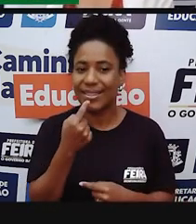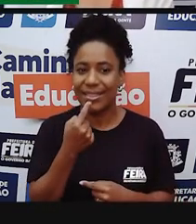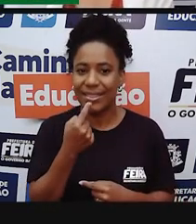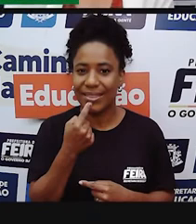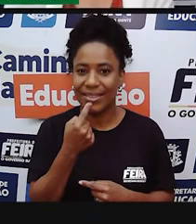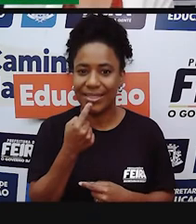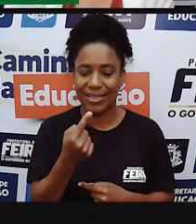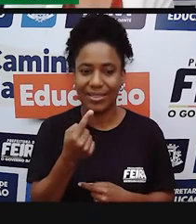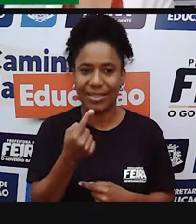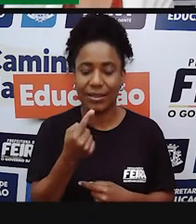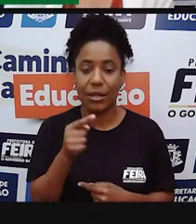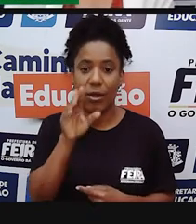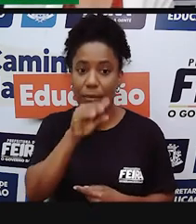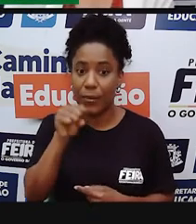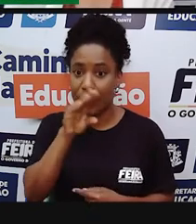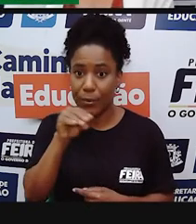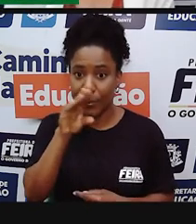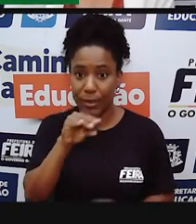huzzé